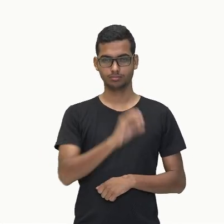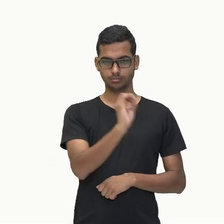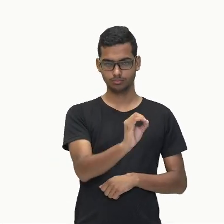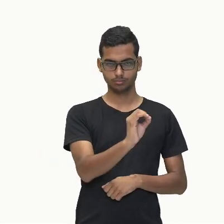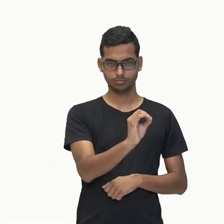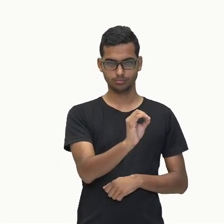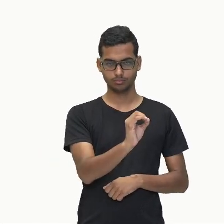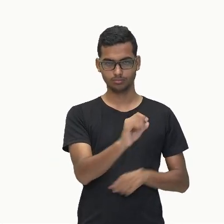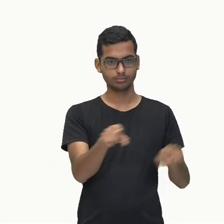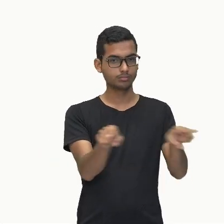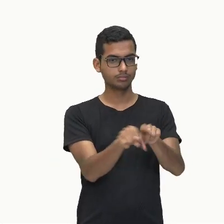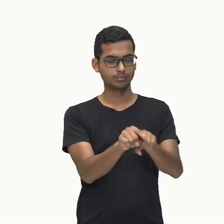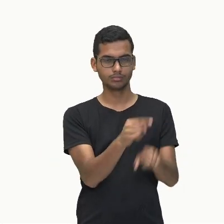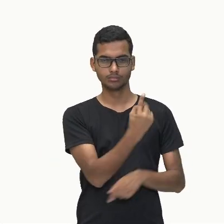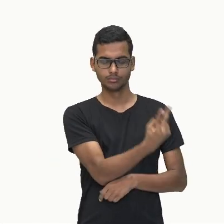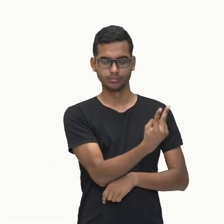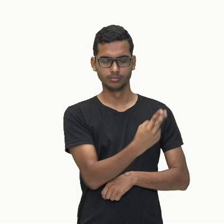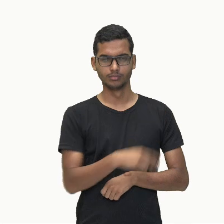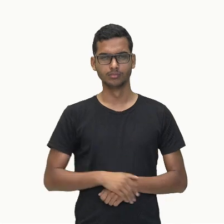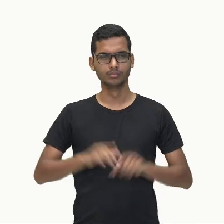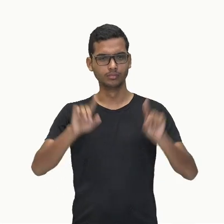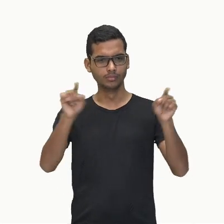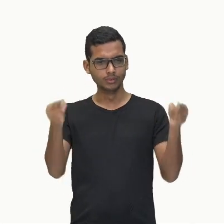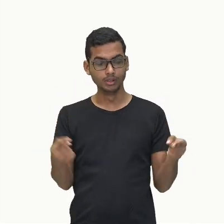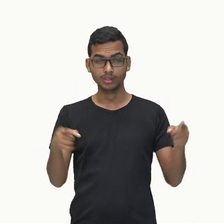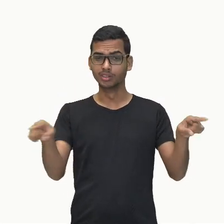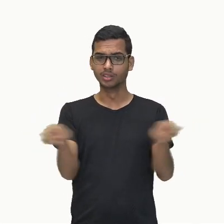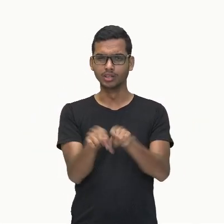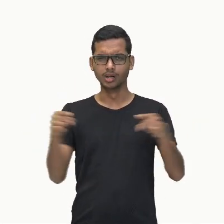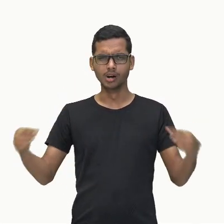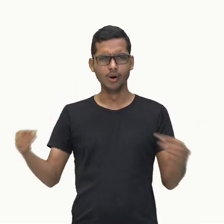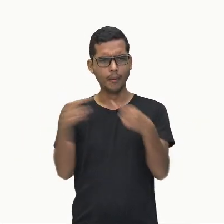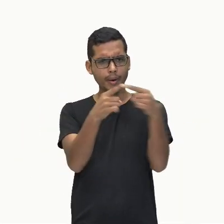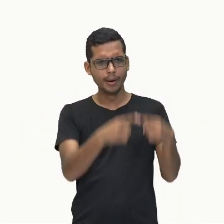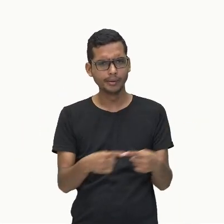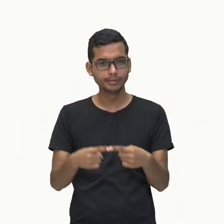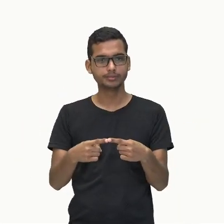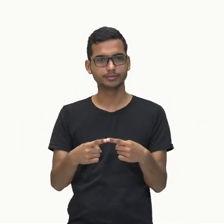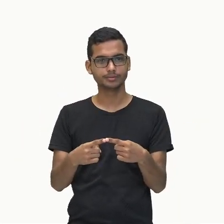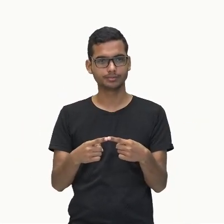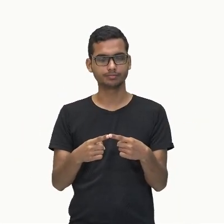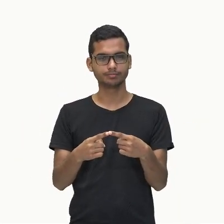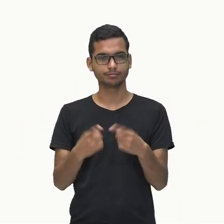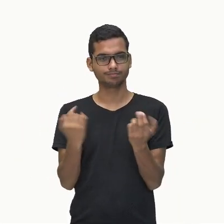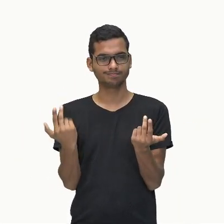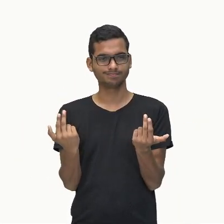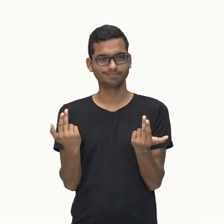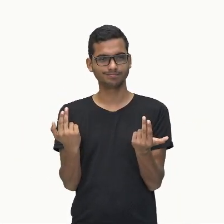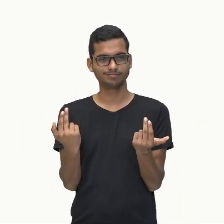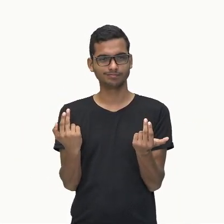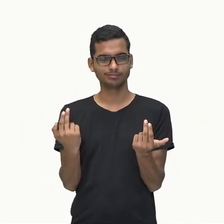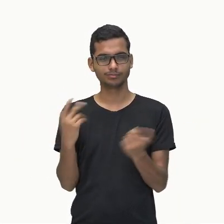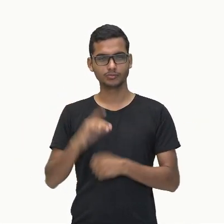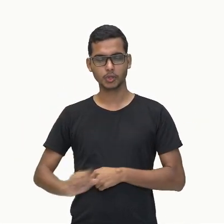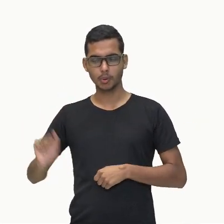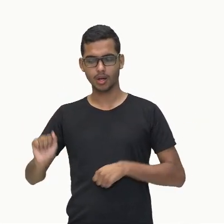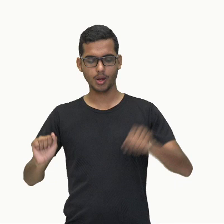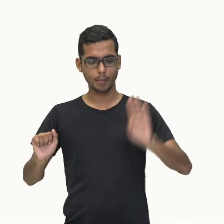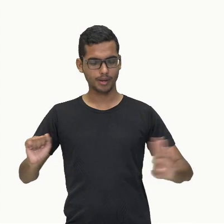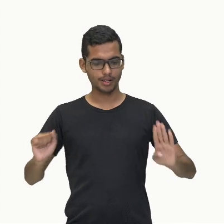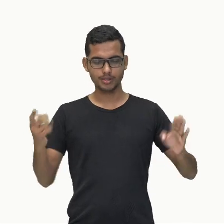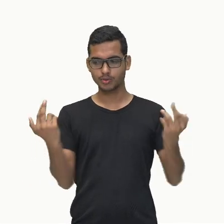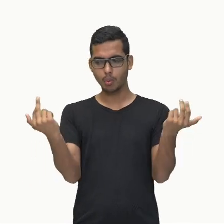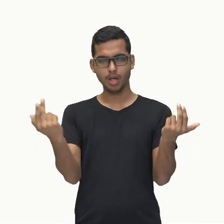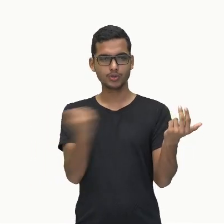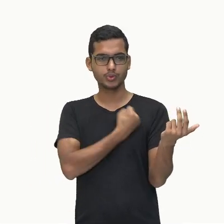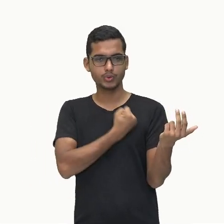0 e 2. E, coincidentemente, são todos os elementos iguais ao do domínio. Mas por que